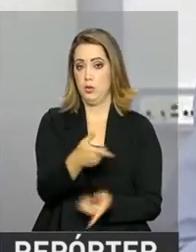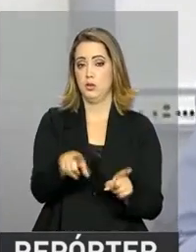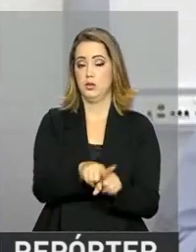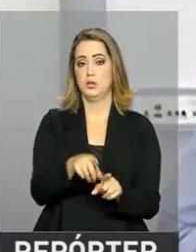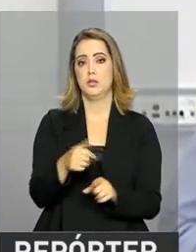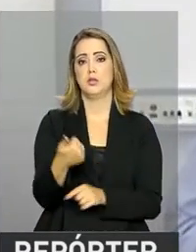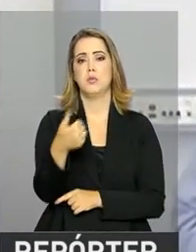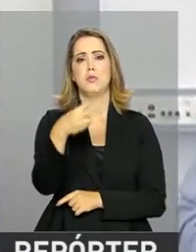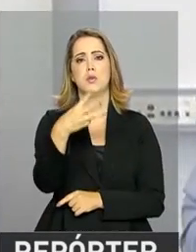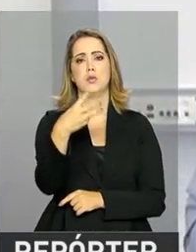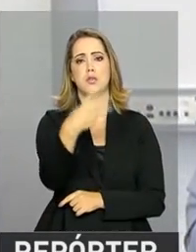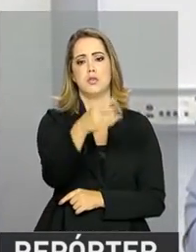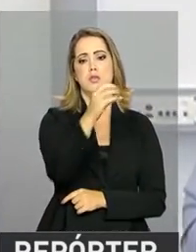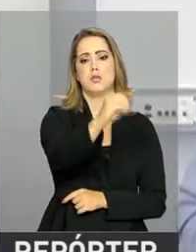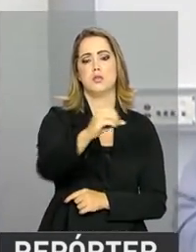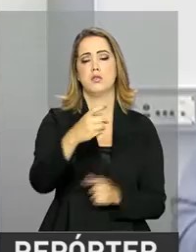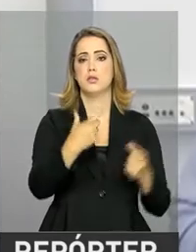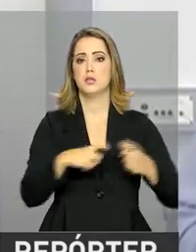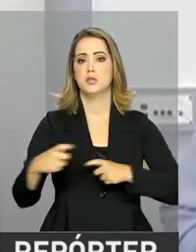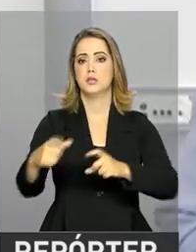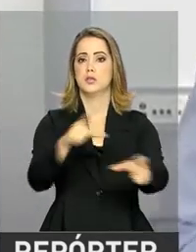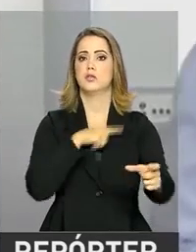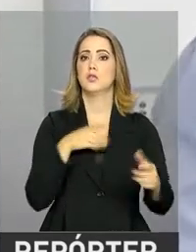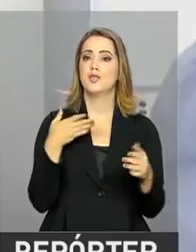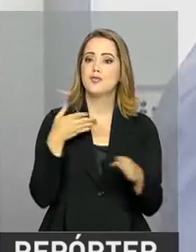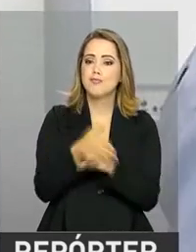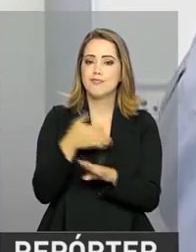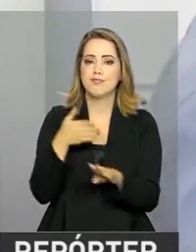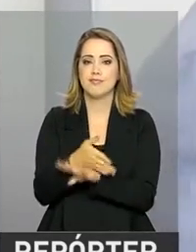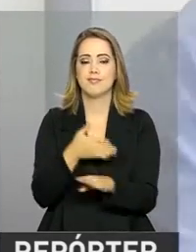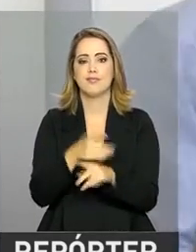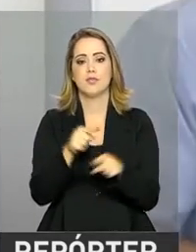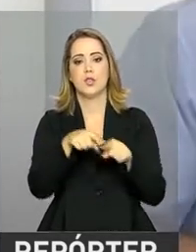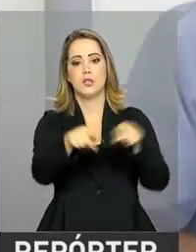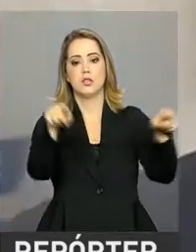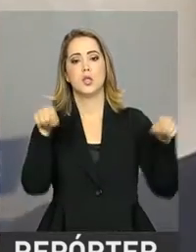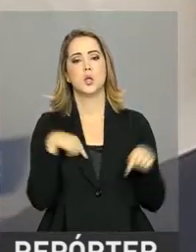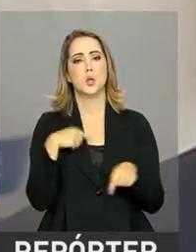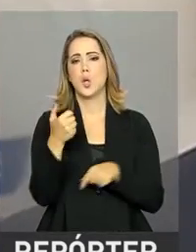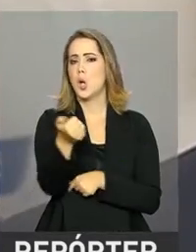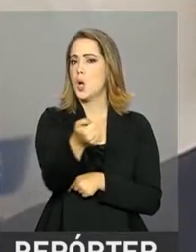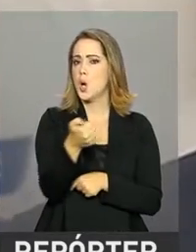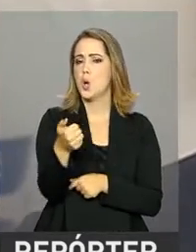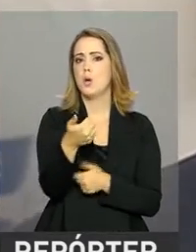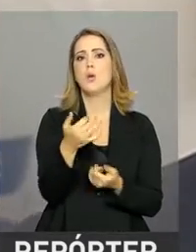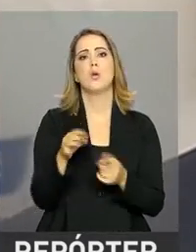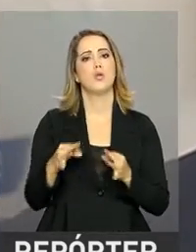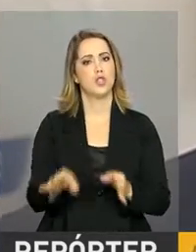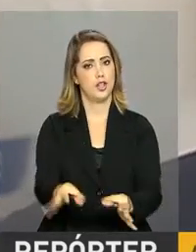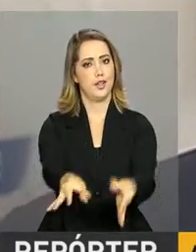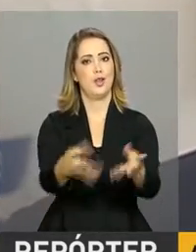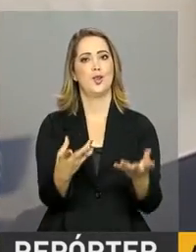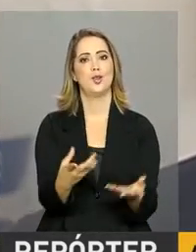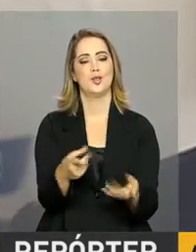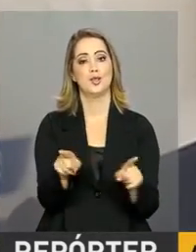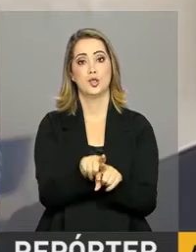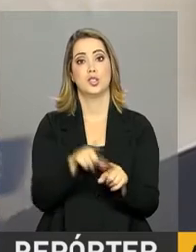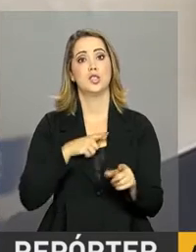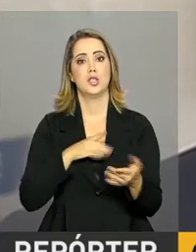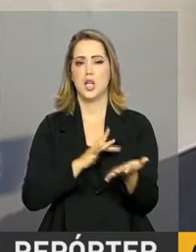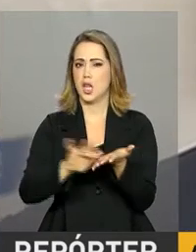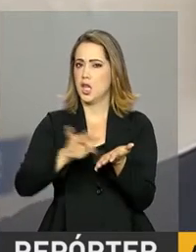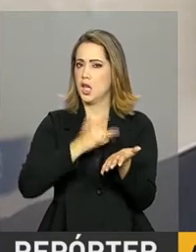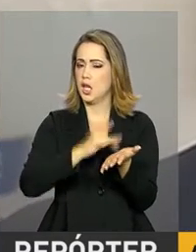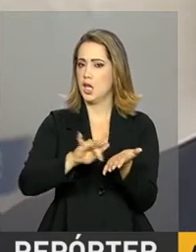vão ter acesso a salas de aula, como essa daqui, que tem até lousa digital. Tem que ter a lousa digital, tem que ter o tablet, tem